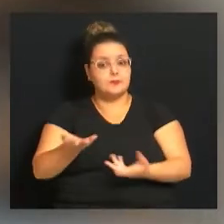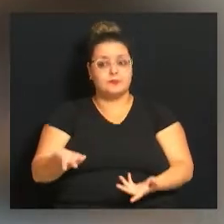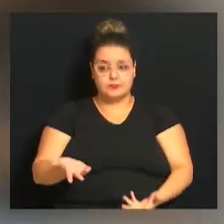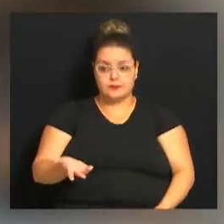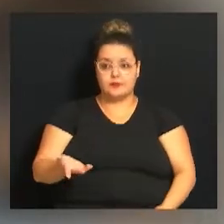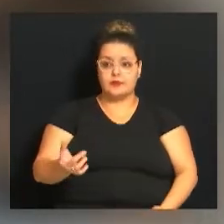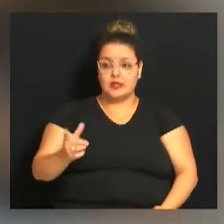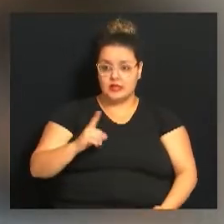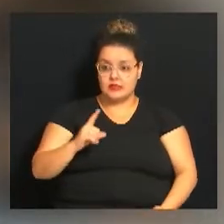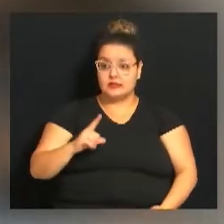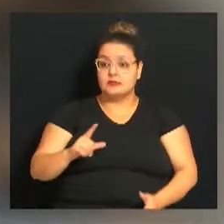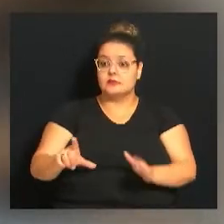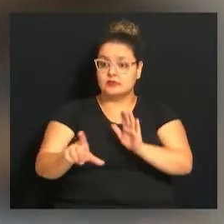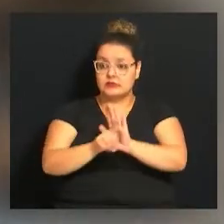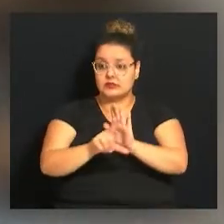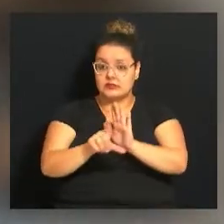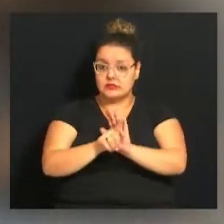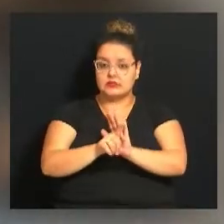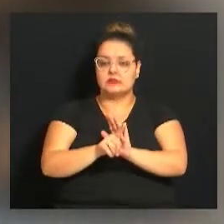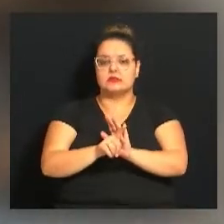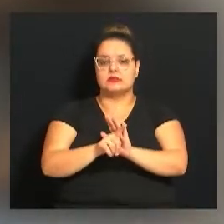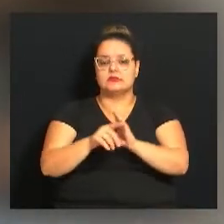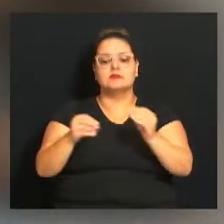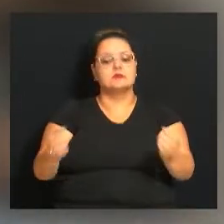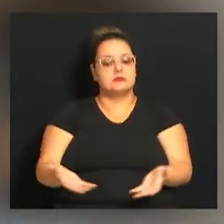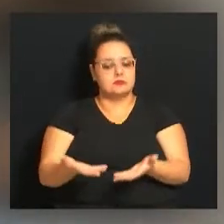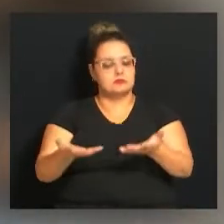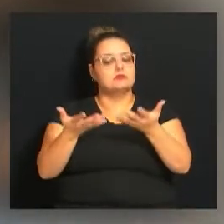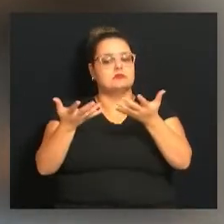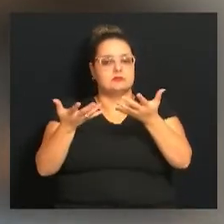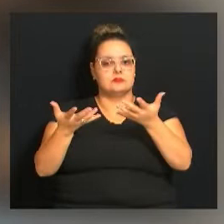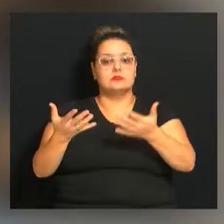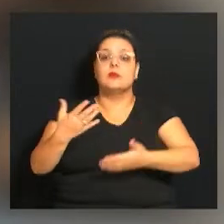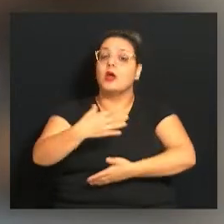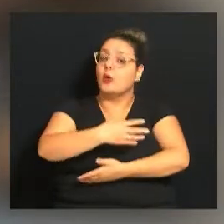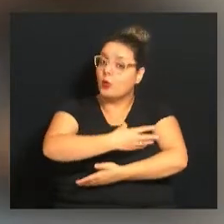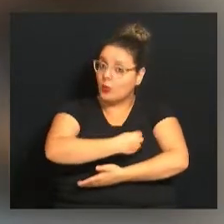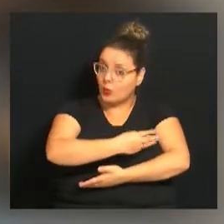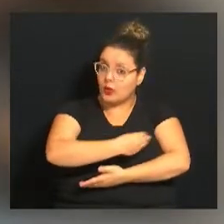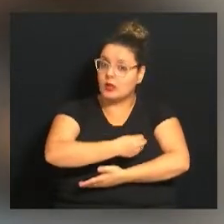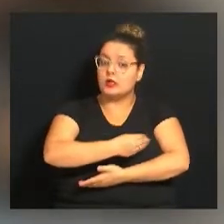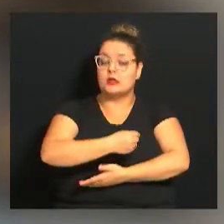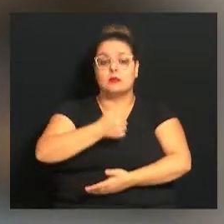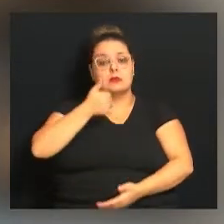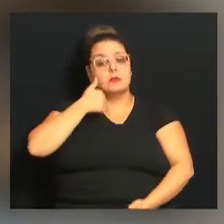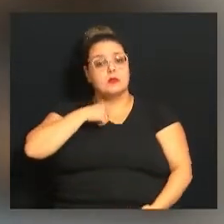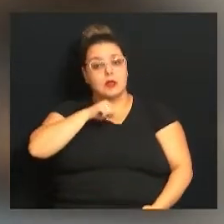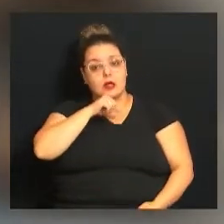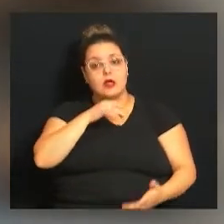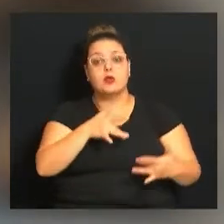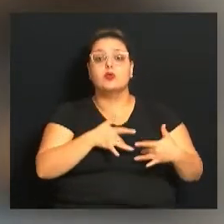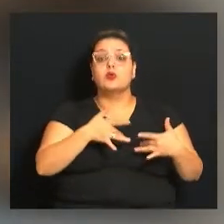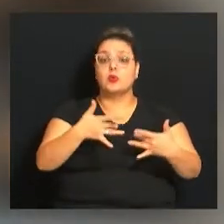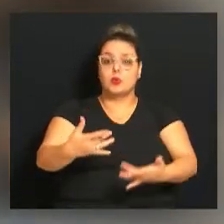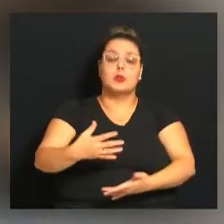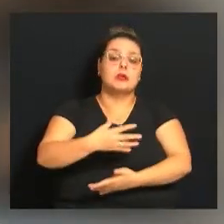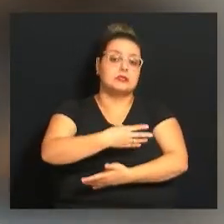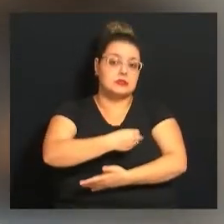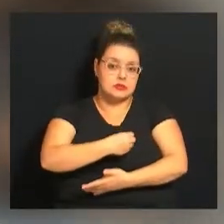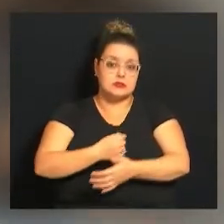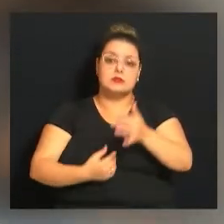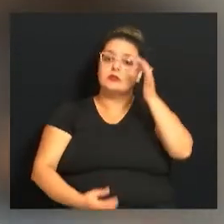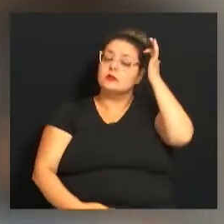algumas legislações que vêm contemplar o aleitamento materno, a doação de leite, né, para bancos de